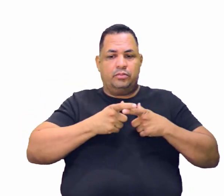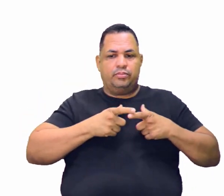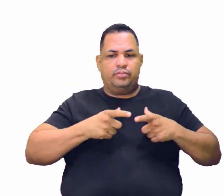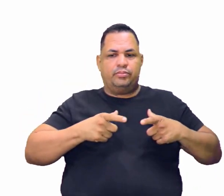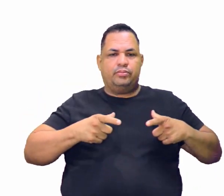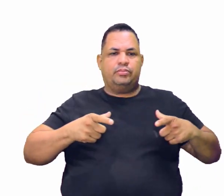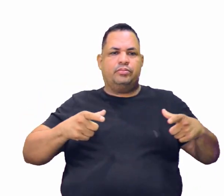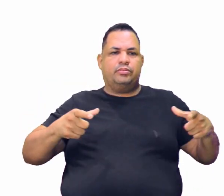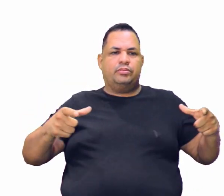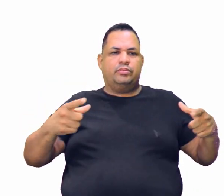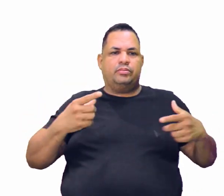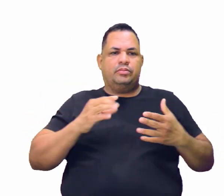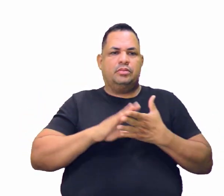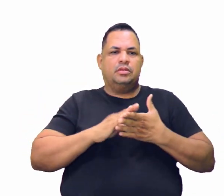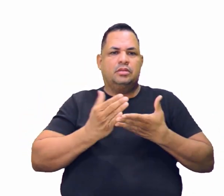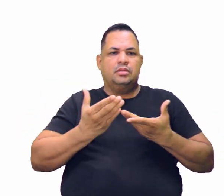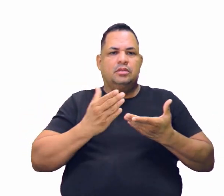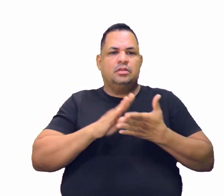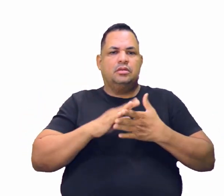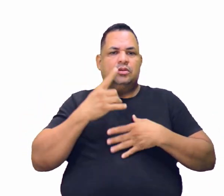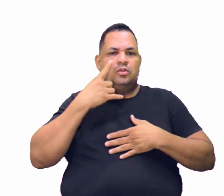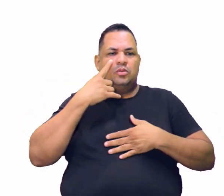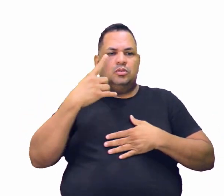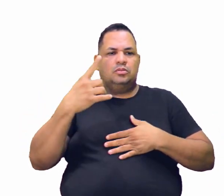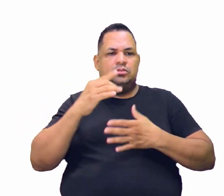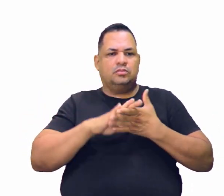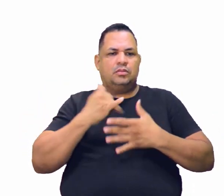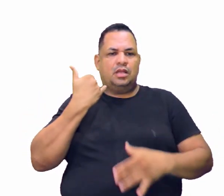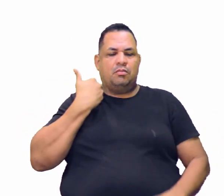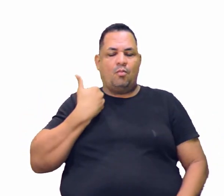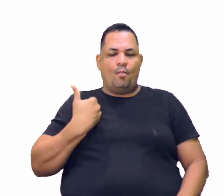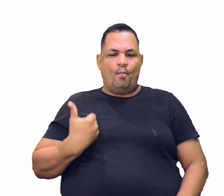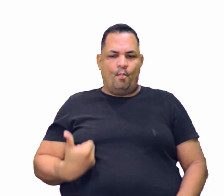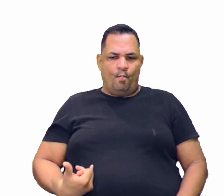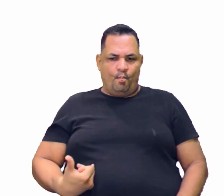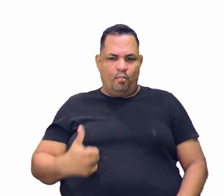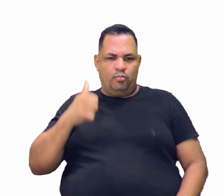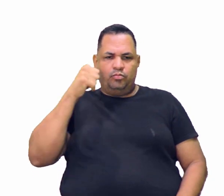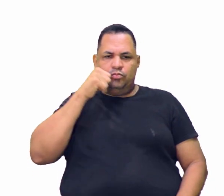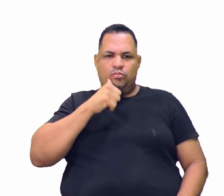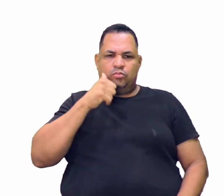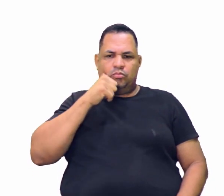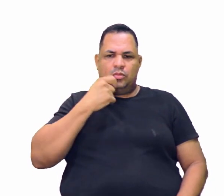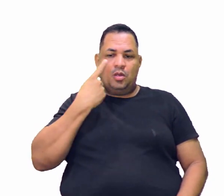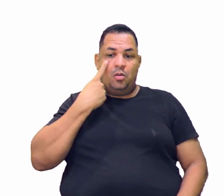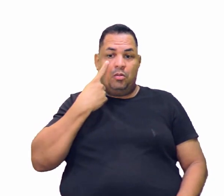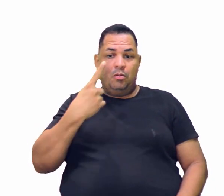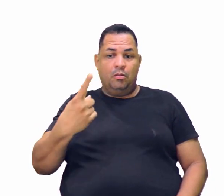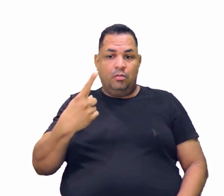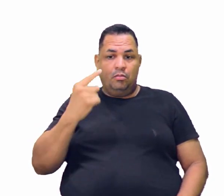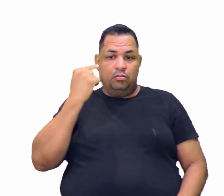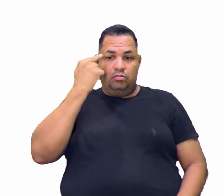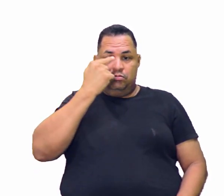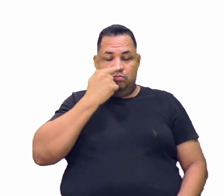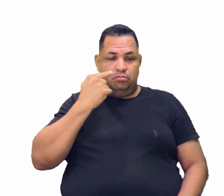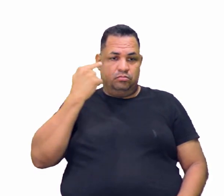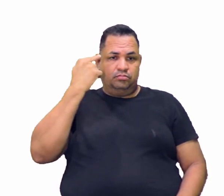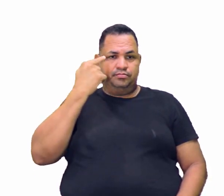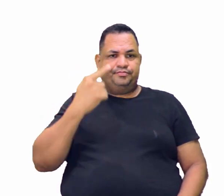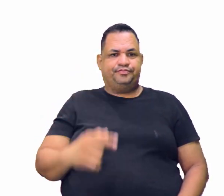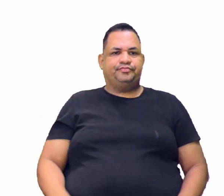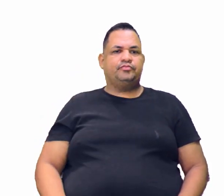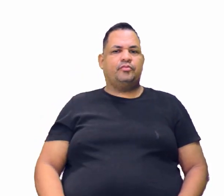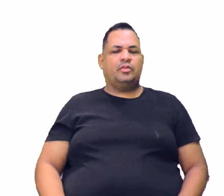vistos. Ela emagrecia a olhos vistos. Então, aí você percebe que, ó,